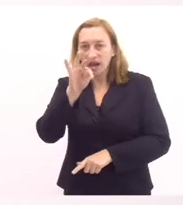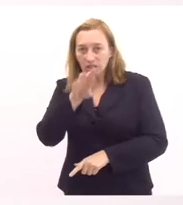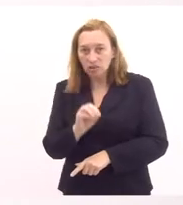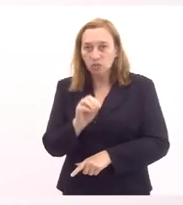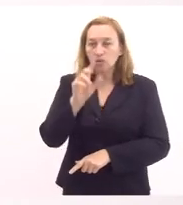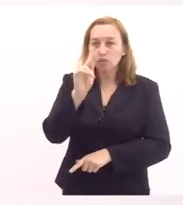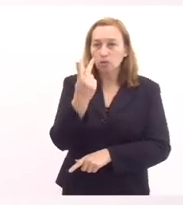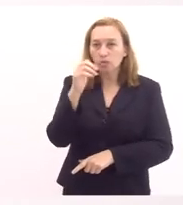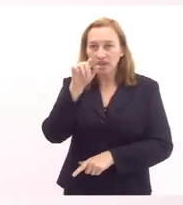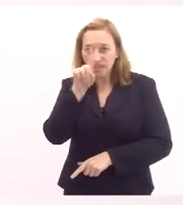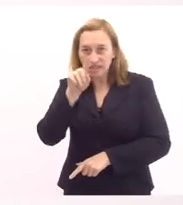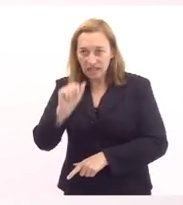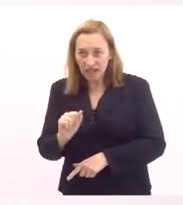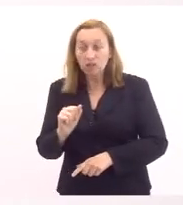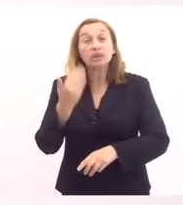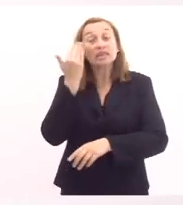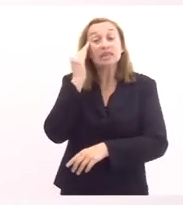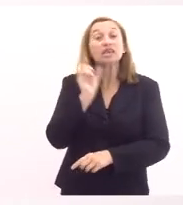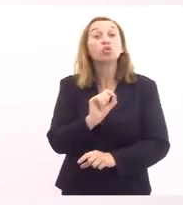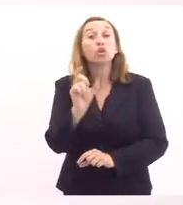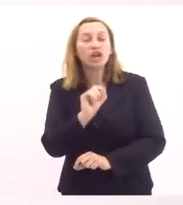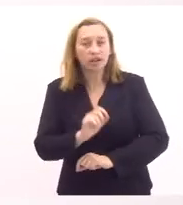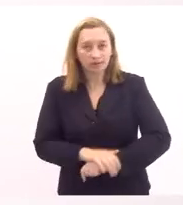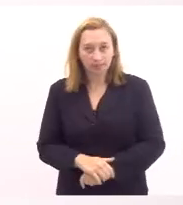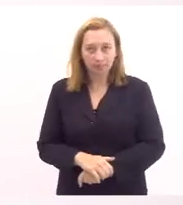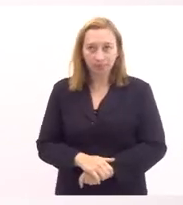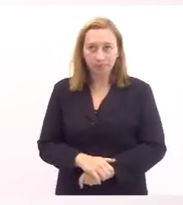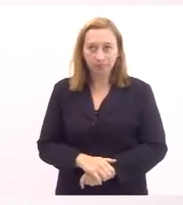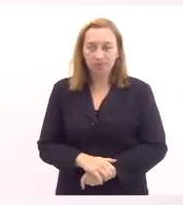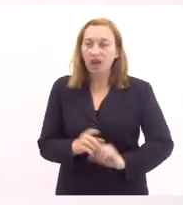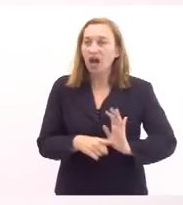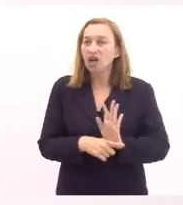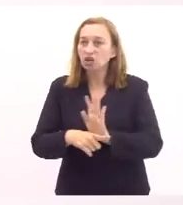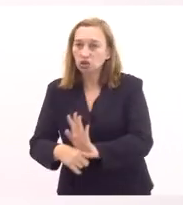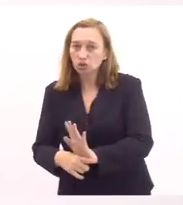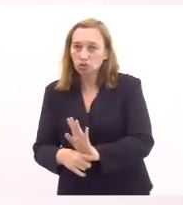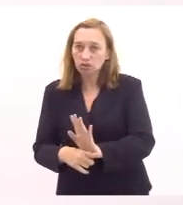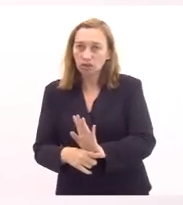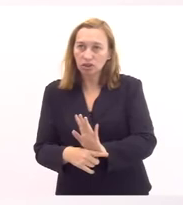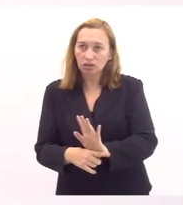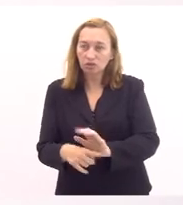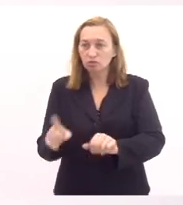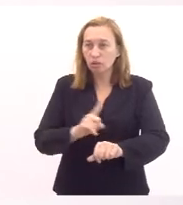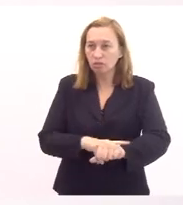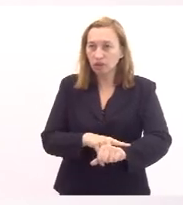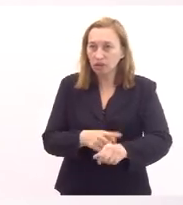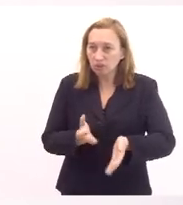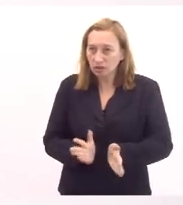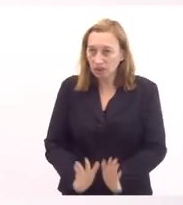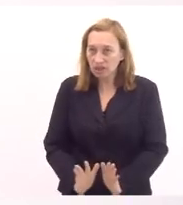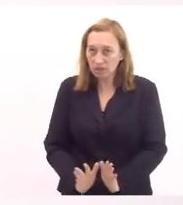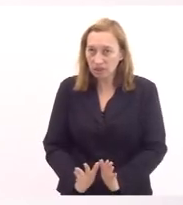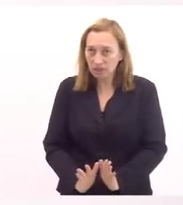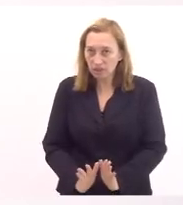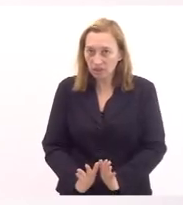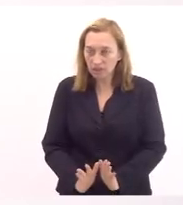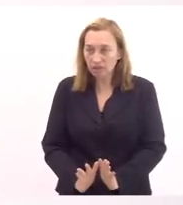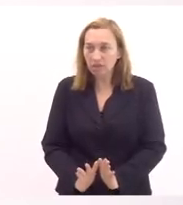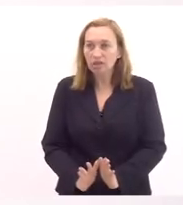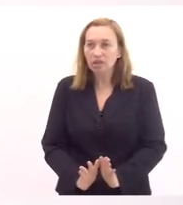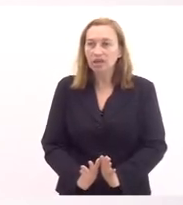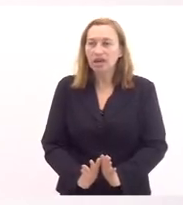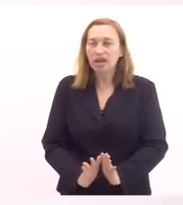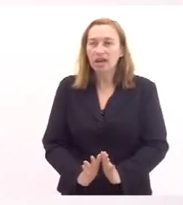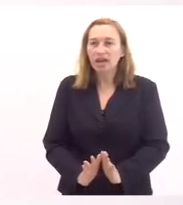como eu gosto de falar e entendemos que assistência humanizada ao Nascimento Ela é contra posta